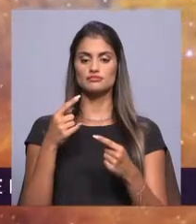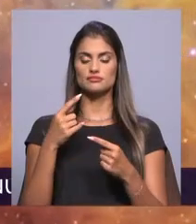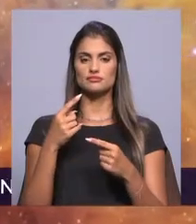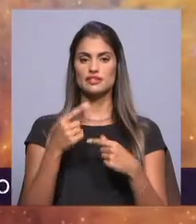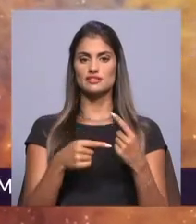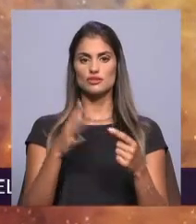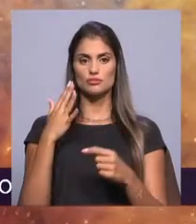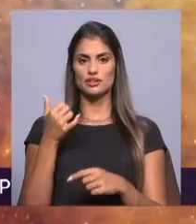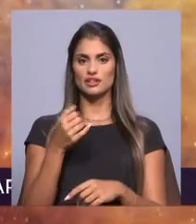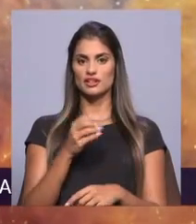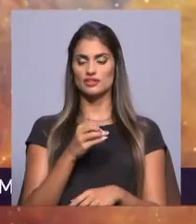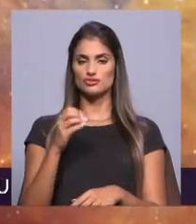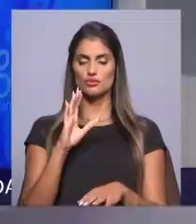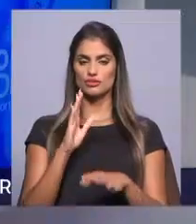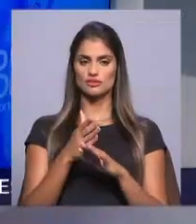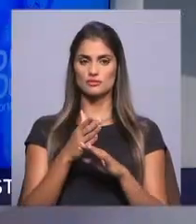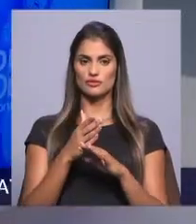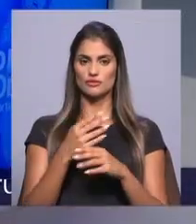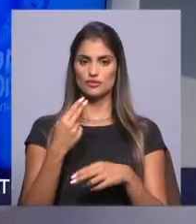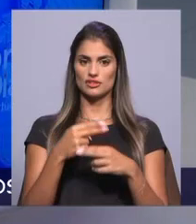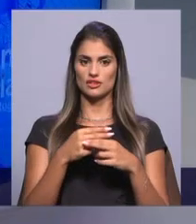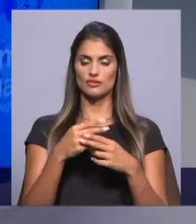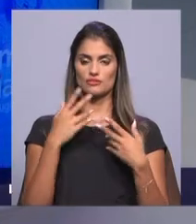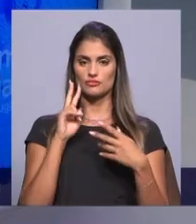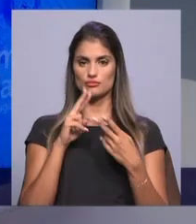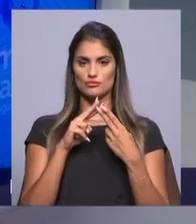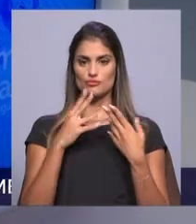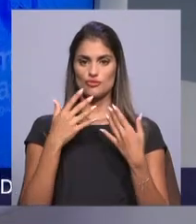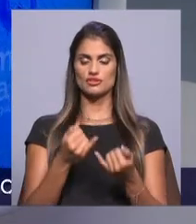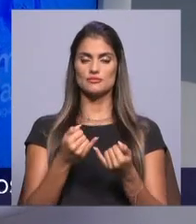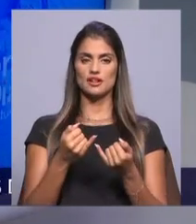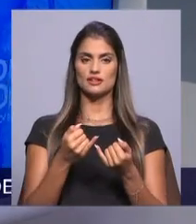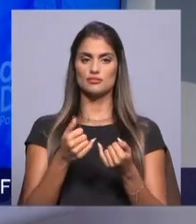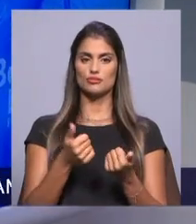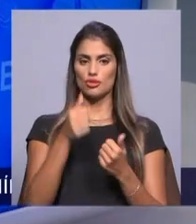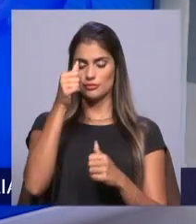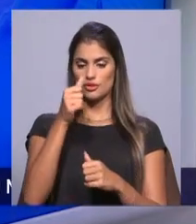número 500 do A Última Fronteira. Miguel, até à próxima edição. Até à próxima. Um bom domingo. Obrigado.